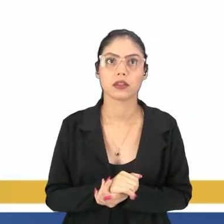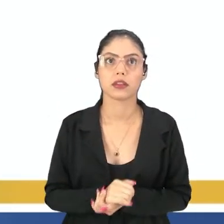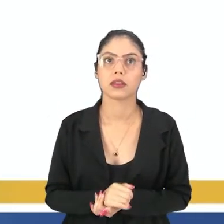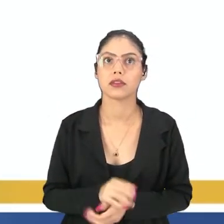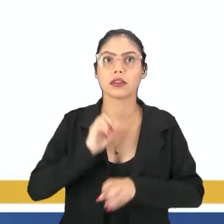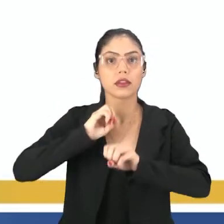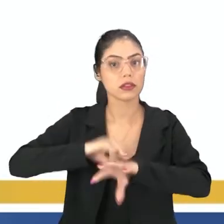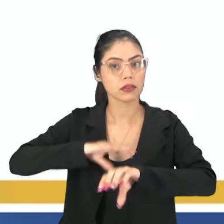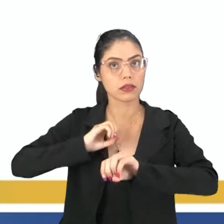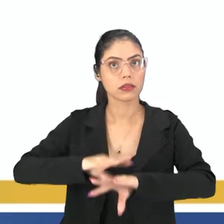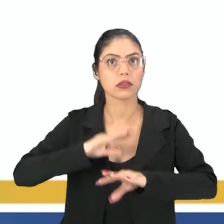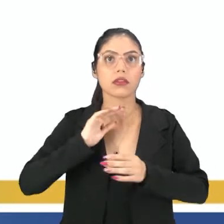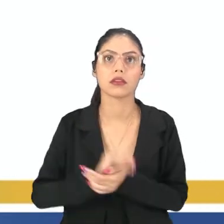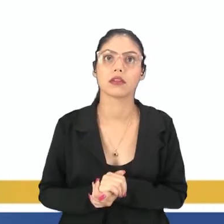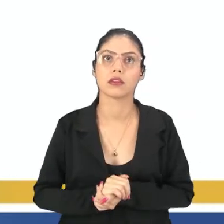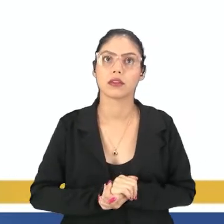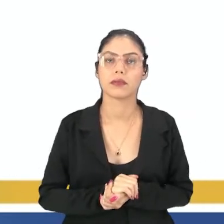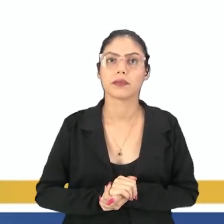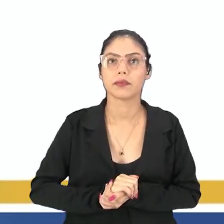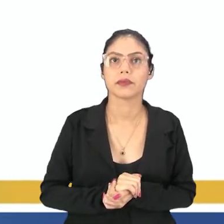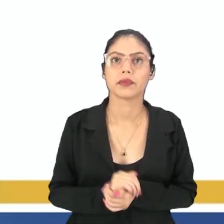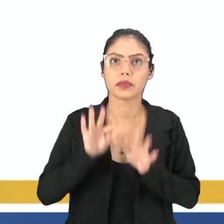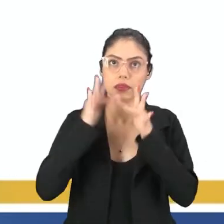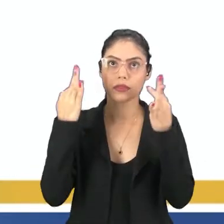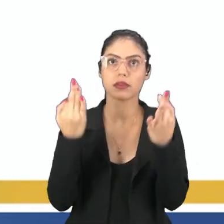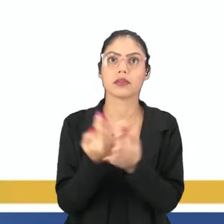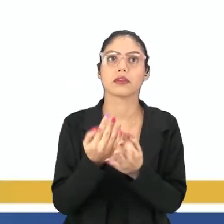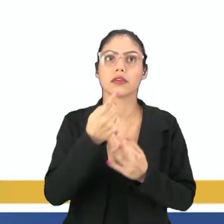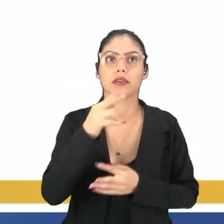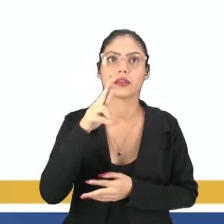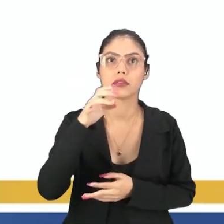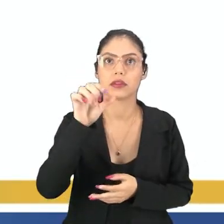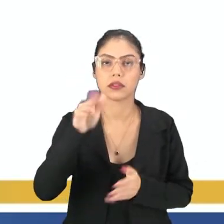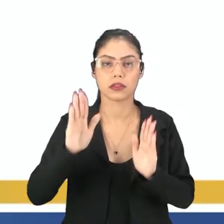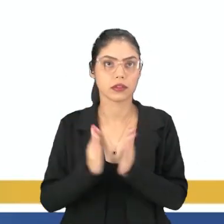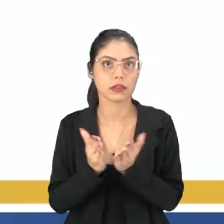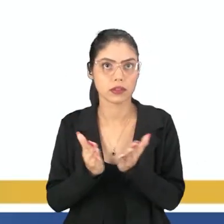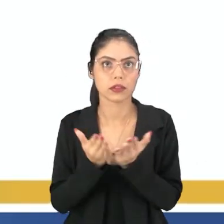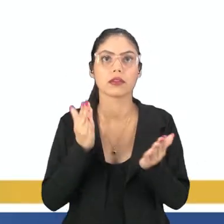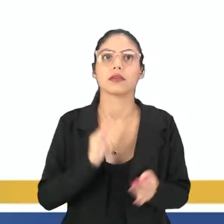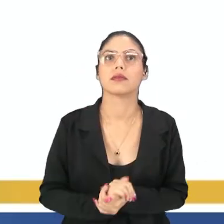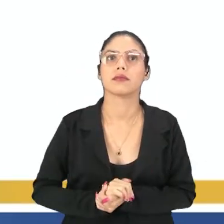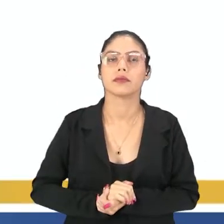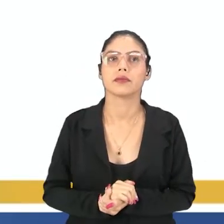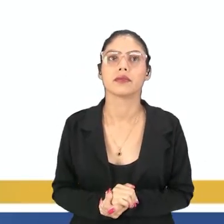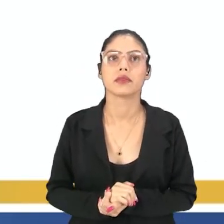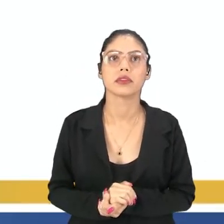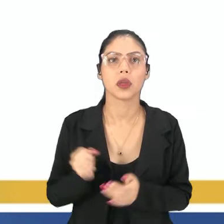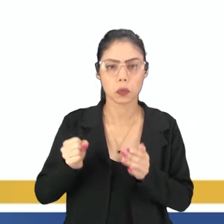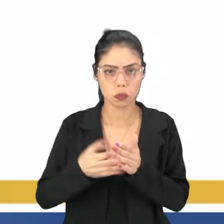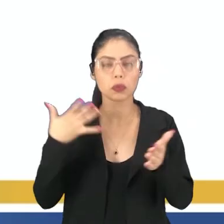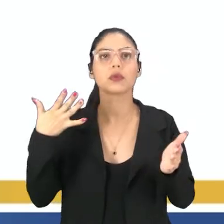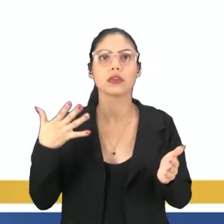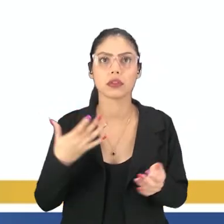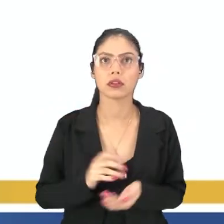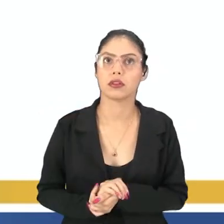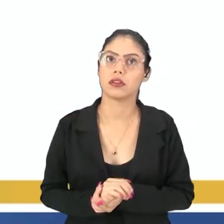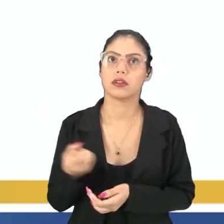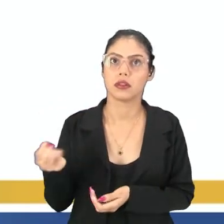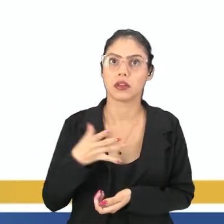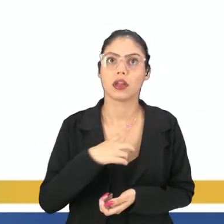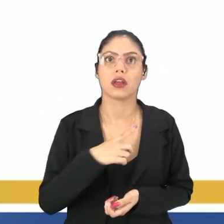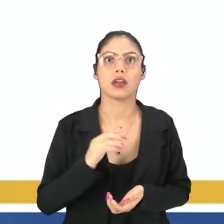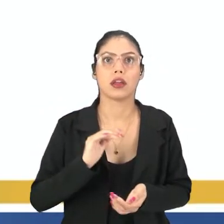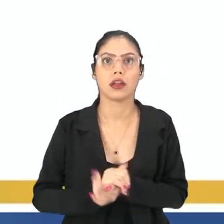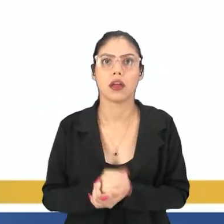Rubens Alves foi educado no seio de uma família protestante, evangélica, e muito cedo teve de